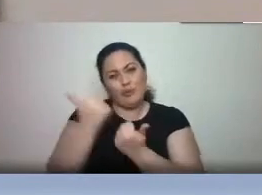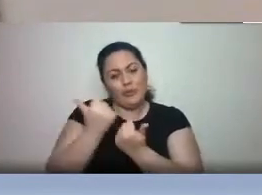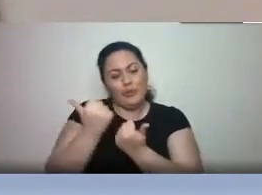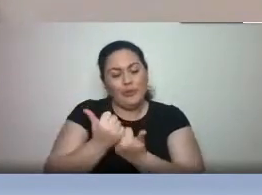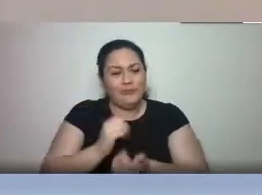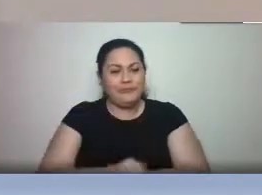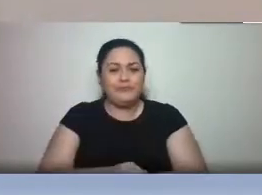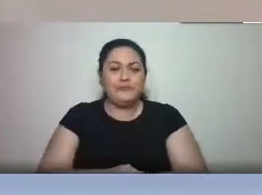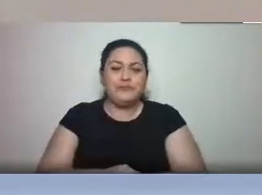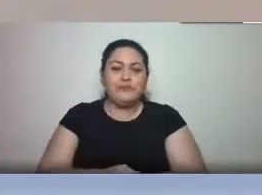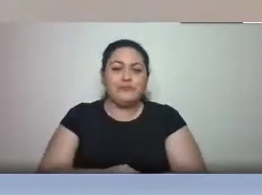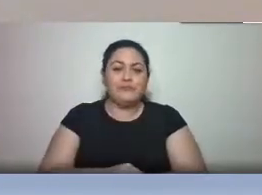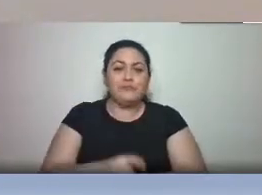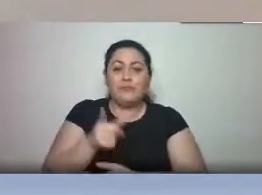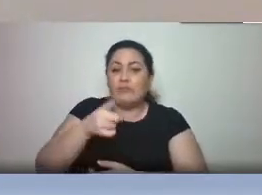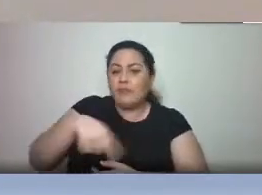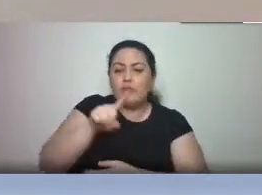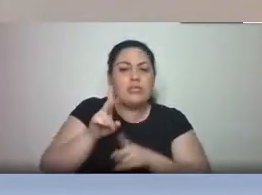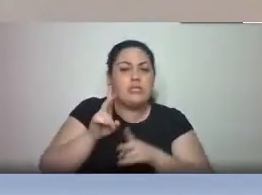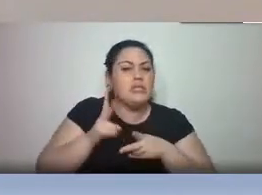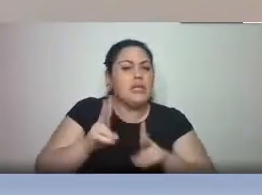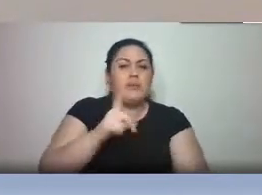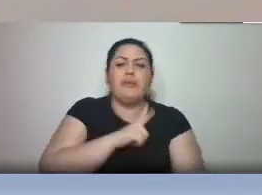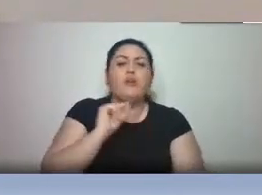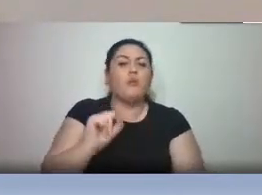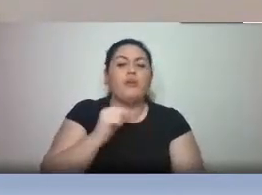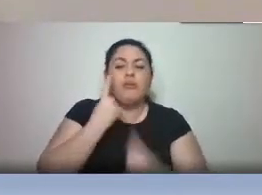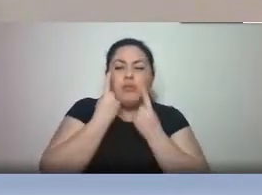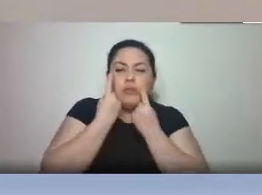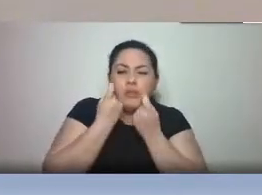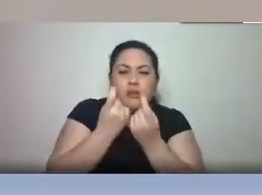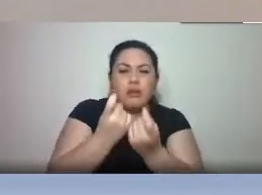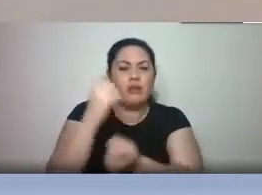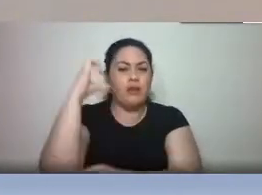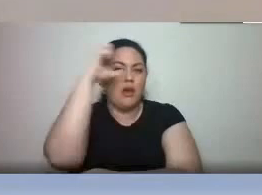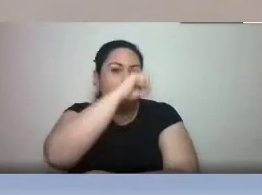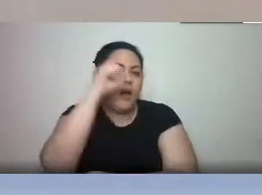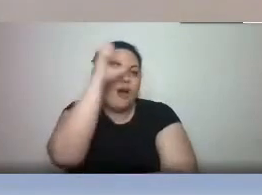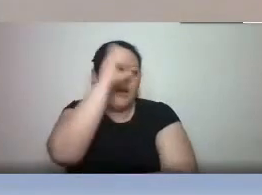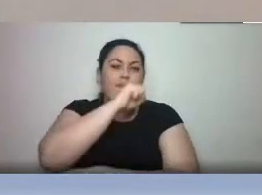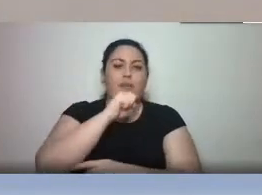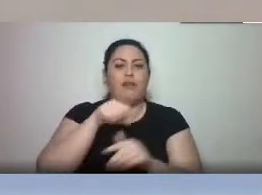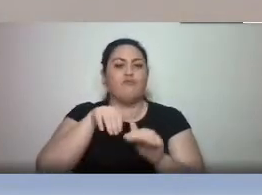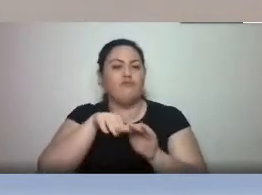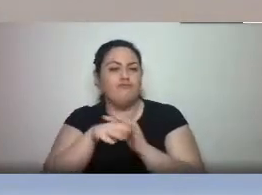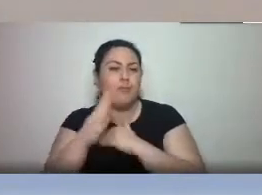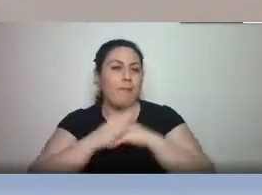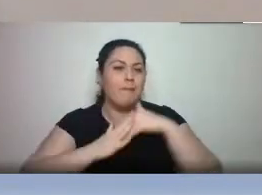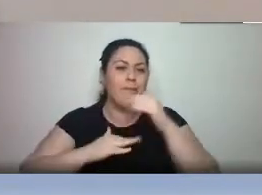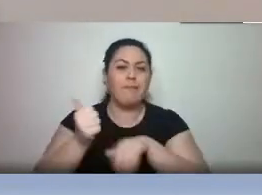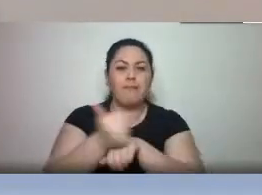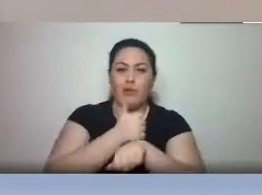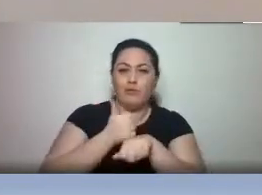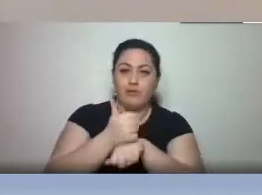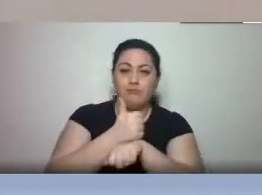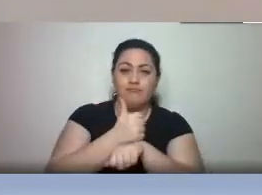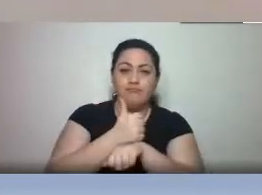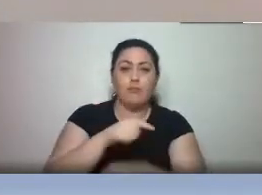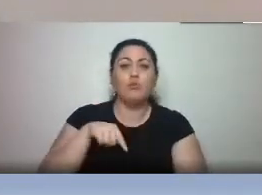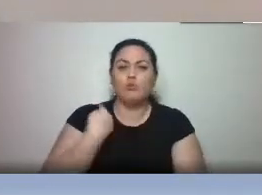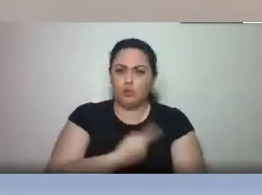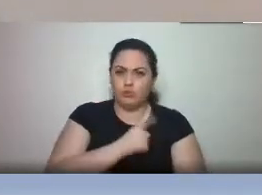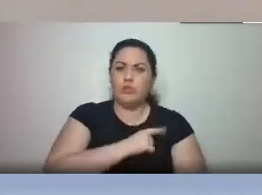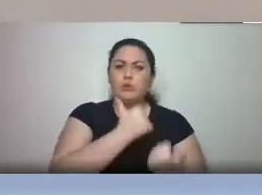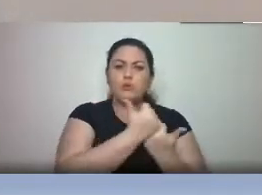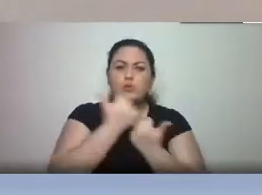Vocês são e sempre foram interessados em aprender para se aperfeiçoar na profissão. Fizemos tutorias sobre as áreas de